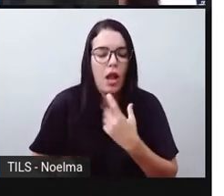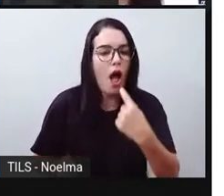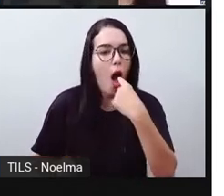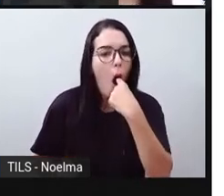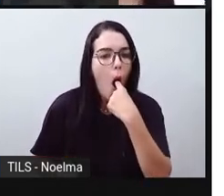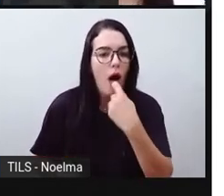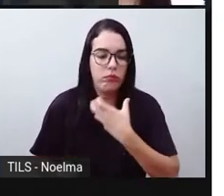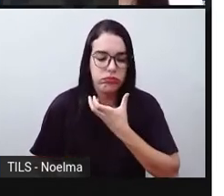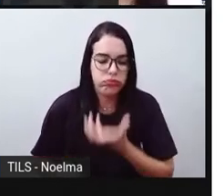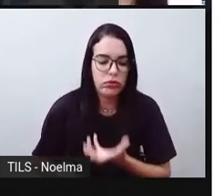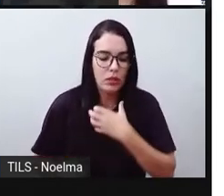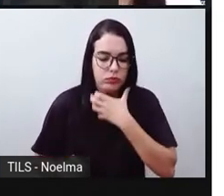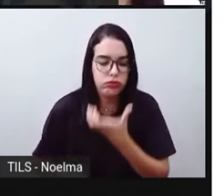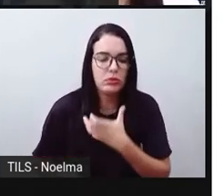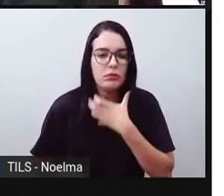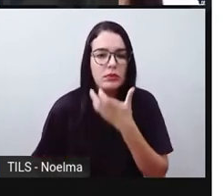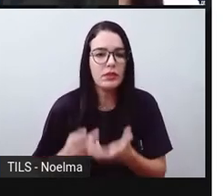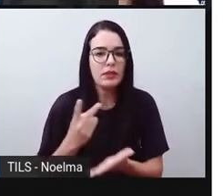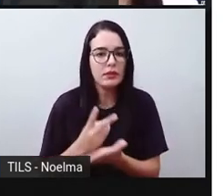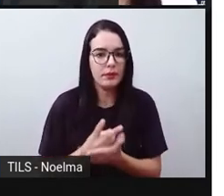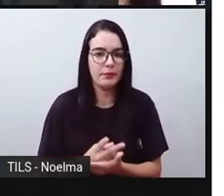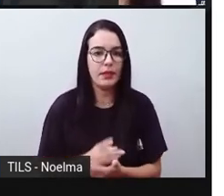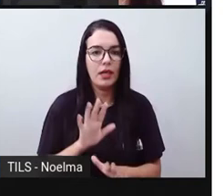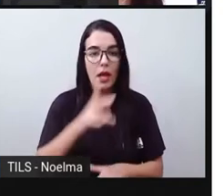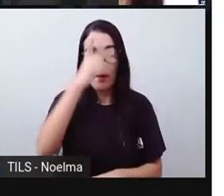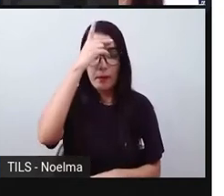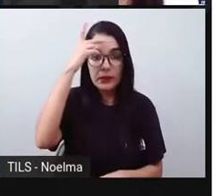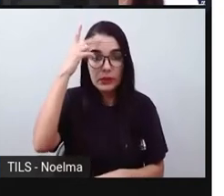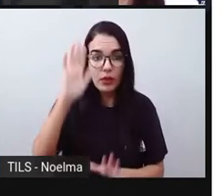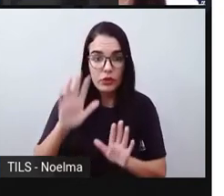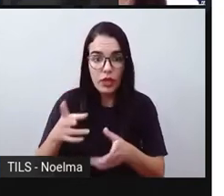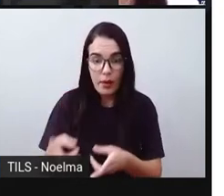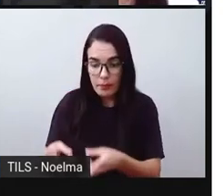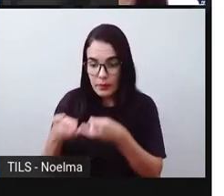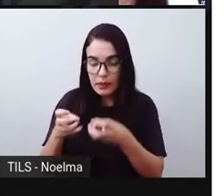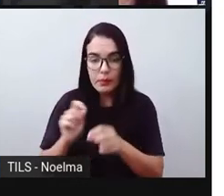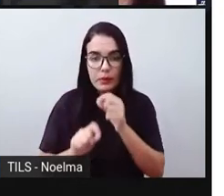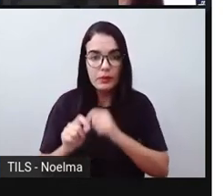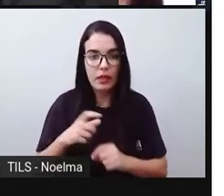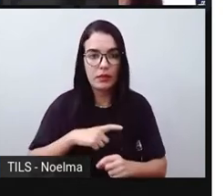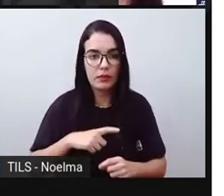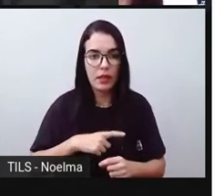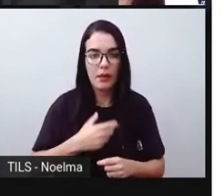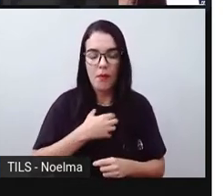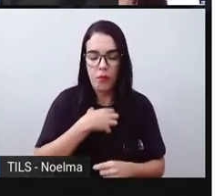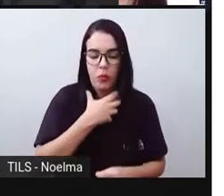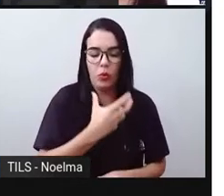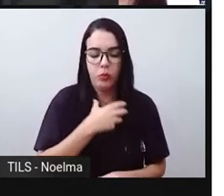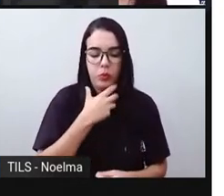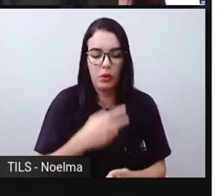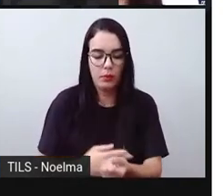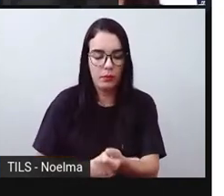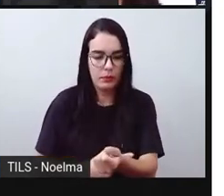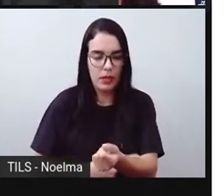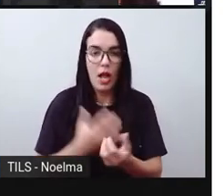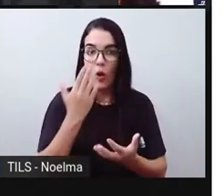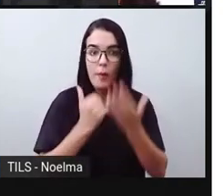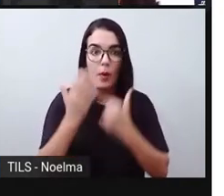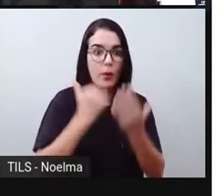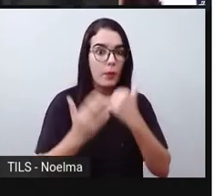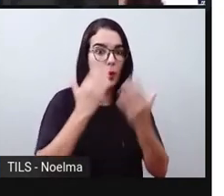nervosa. Pessoas diagnosticadas com bulimia nervosa comem em grande quantidade, e depois tem